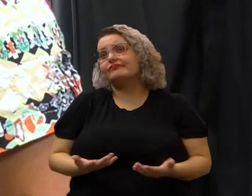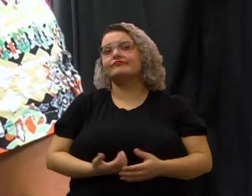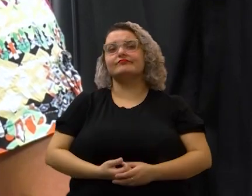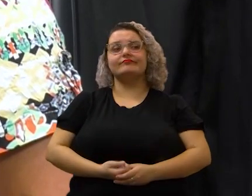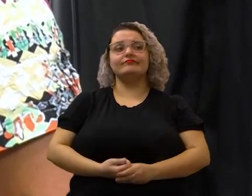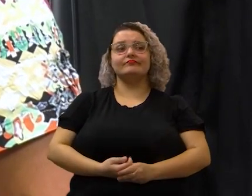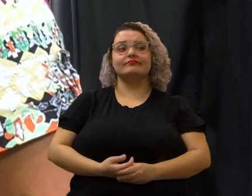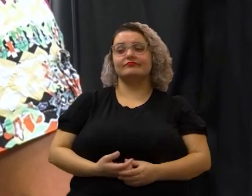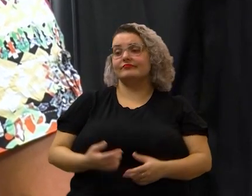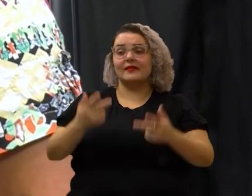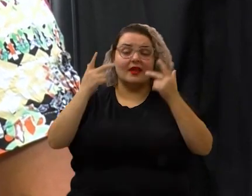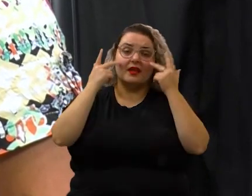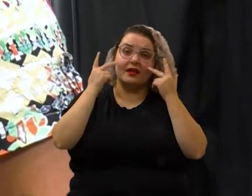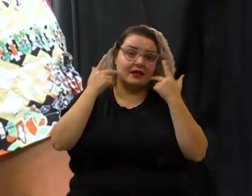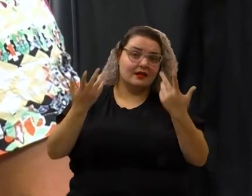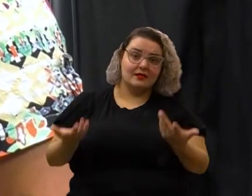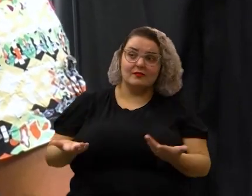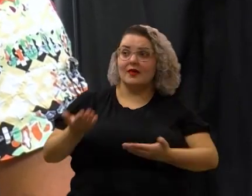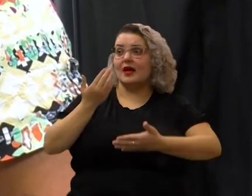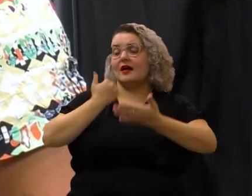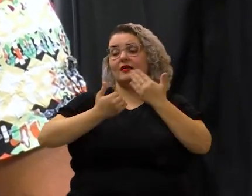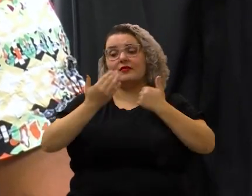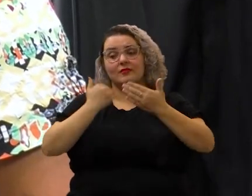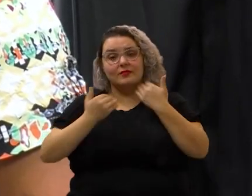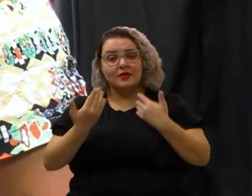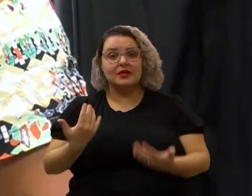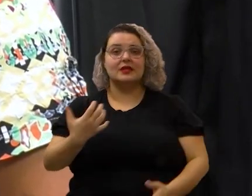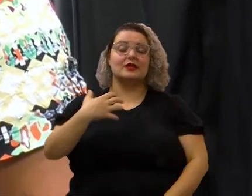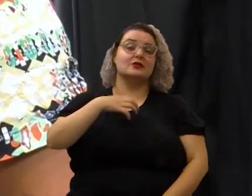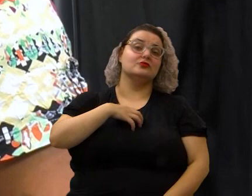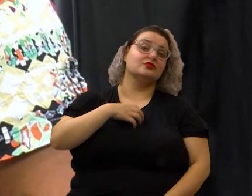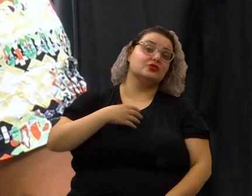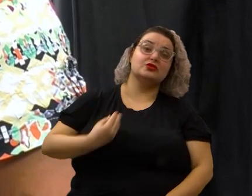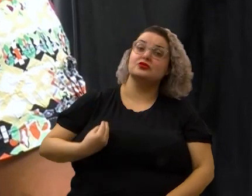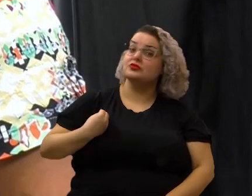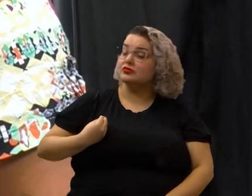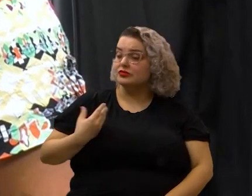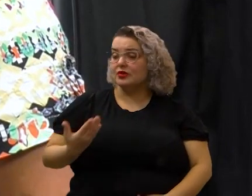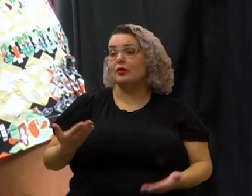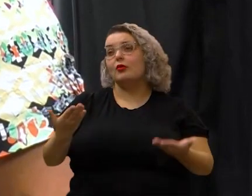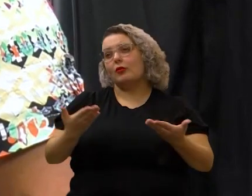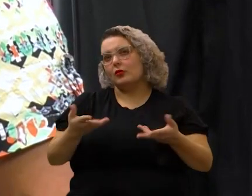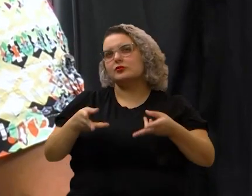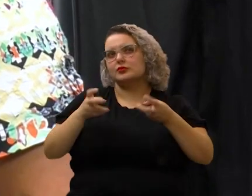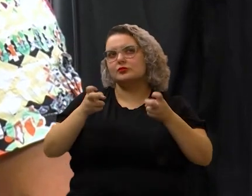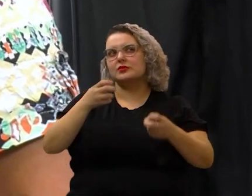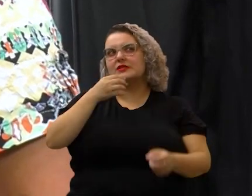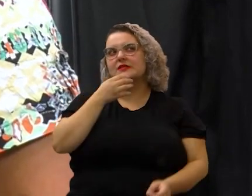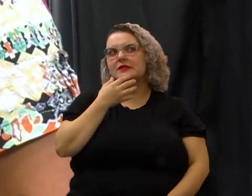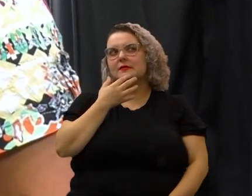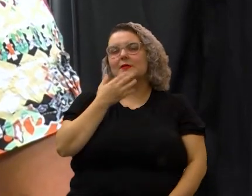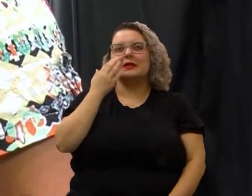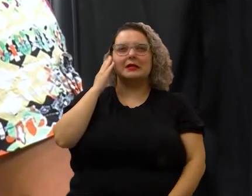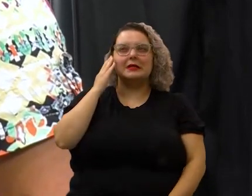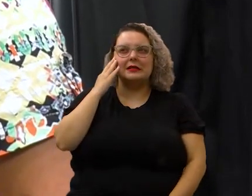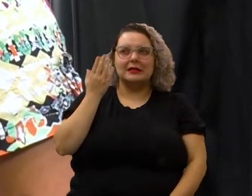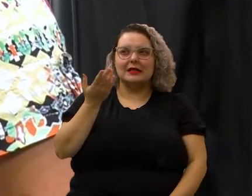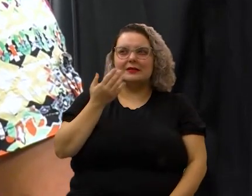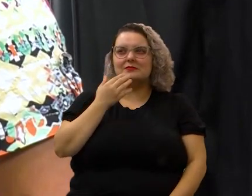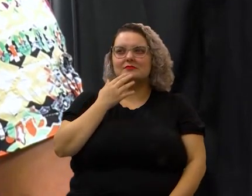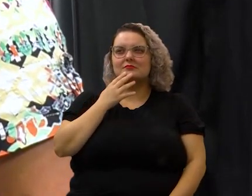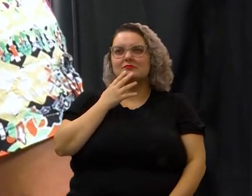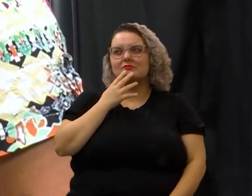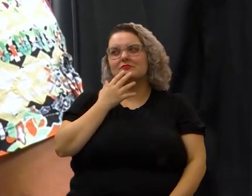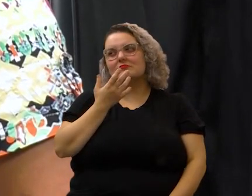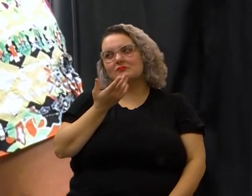Então, e aí fazia parte, né? A comida, o modo de vida. Hoje eu entendo que